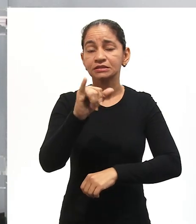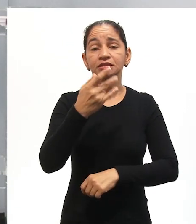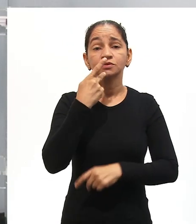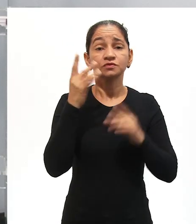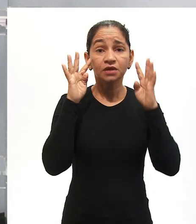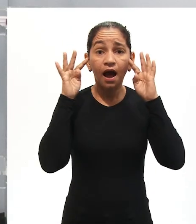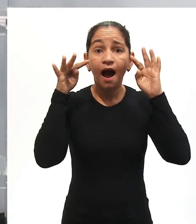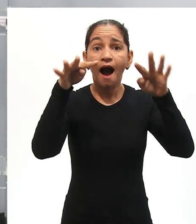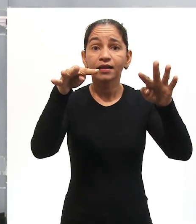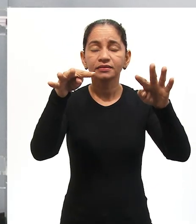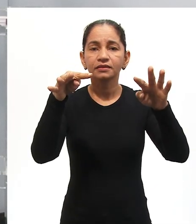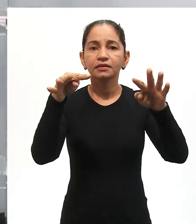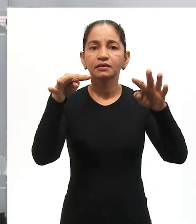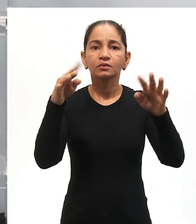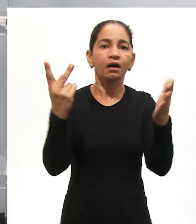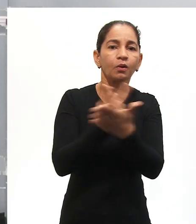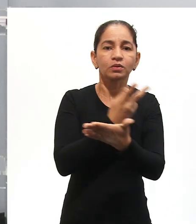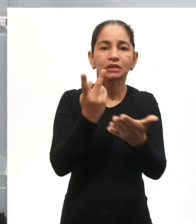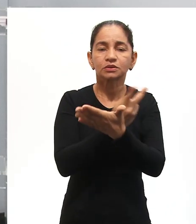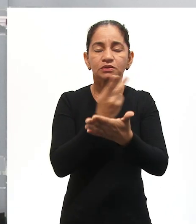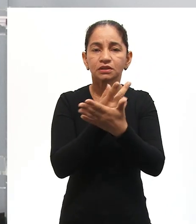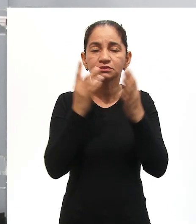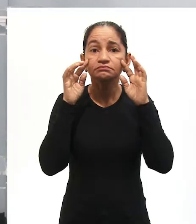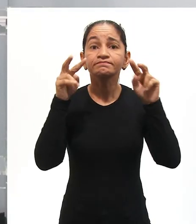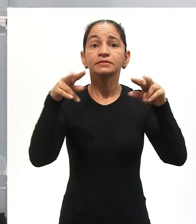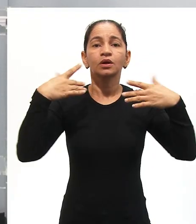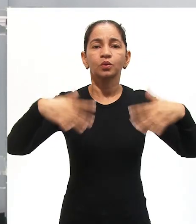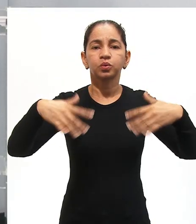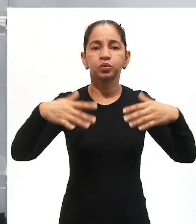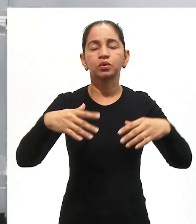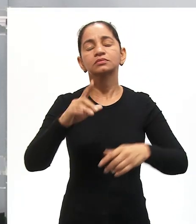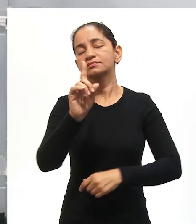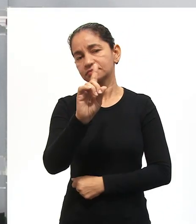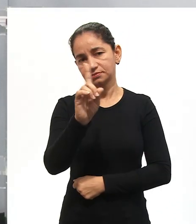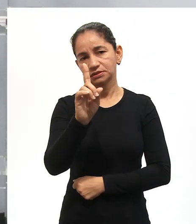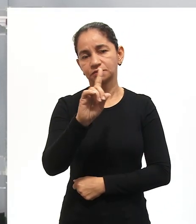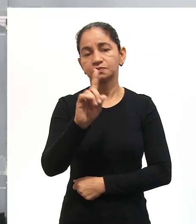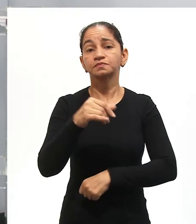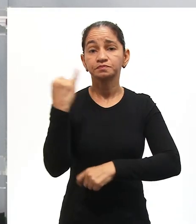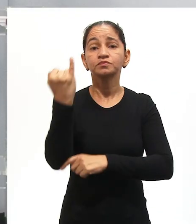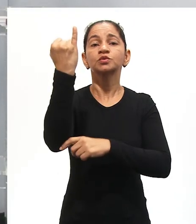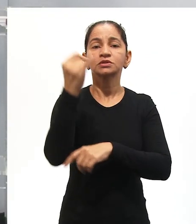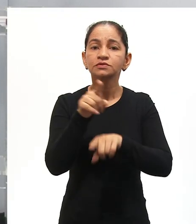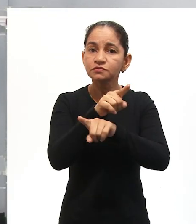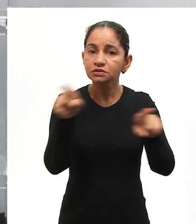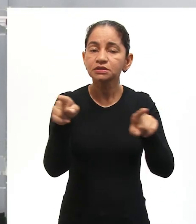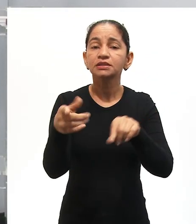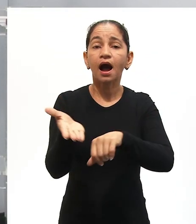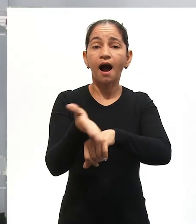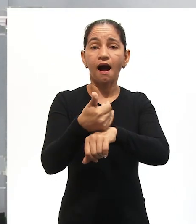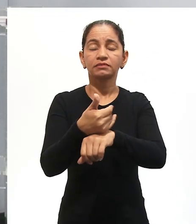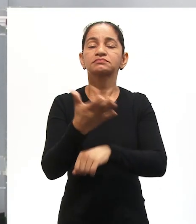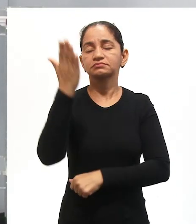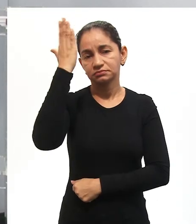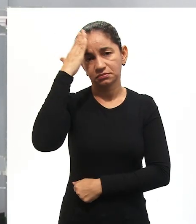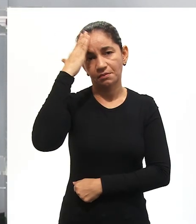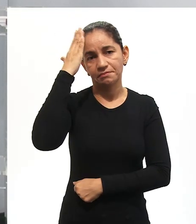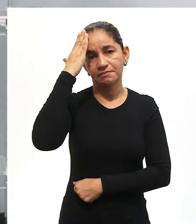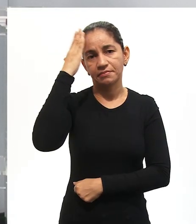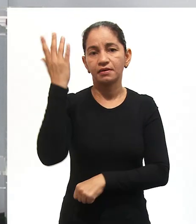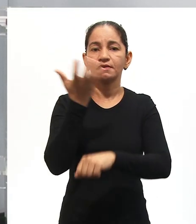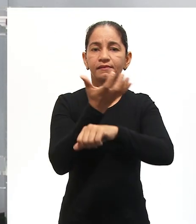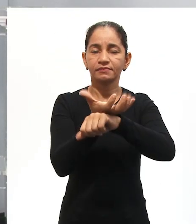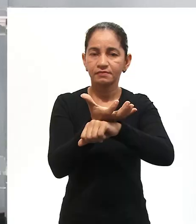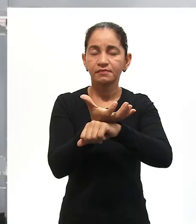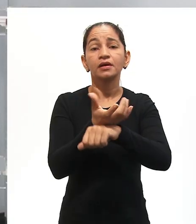gente não ficar atento, a gente acaba vendo isso acontecer. Então, é importante a gente estar passando, e vamos ter aqui outras